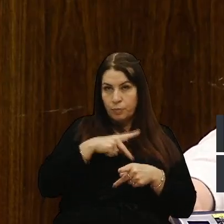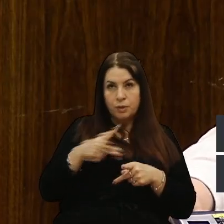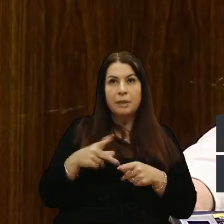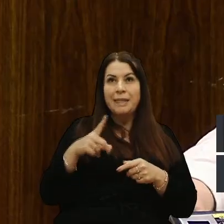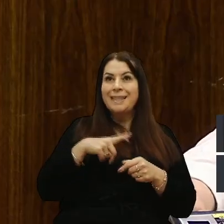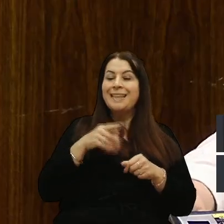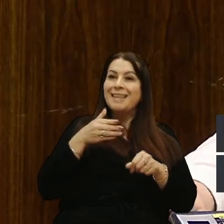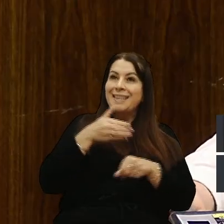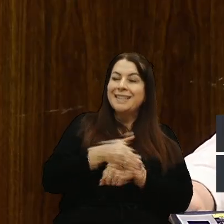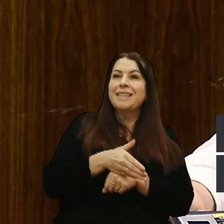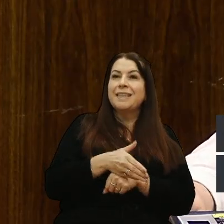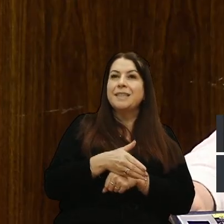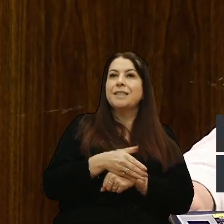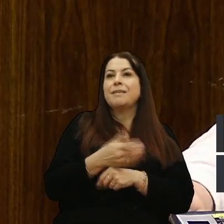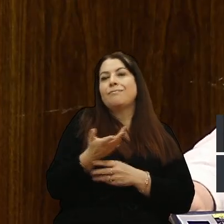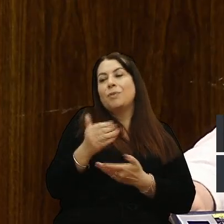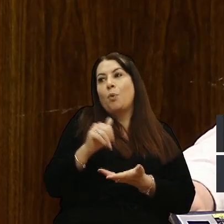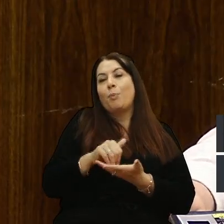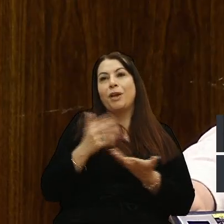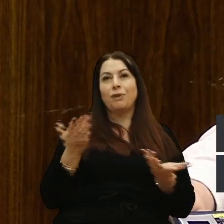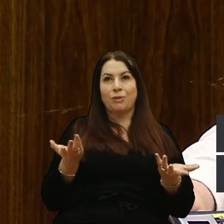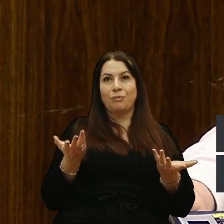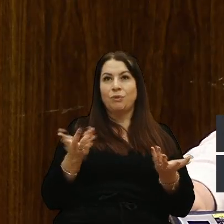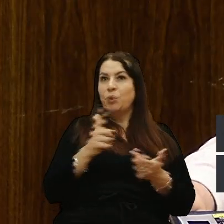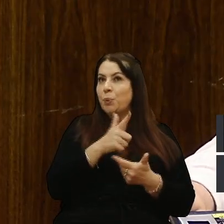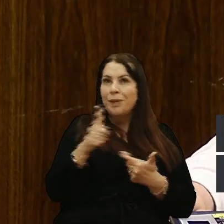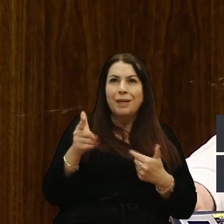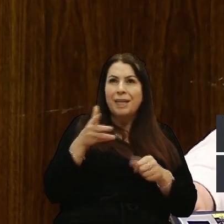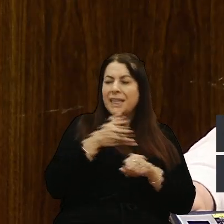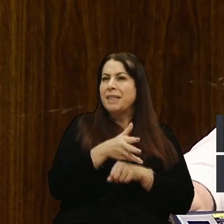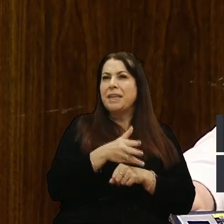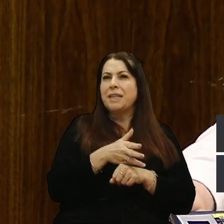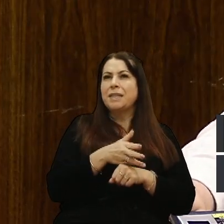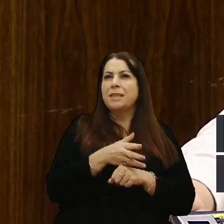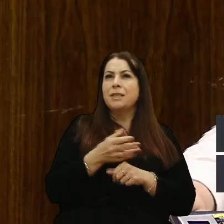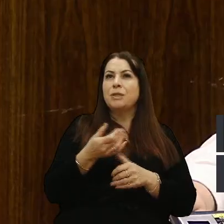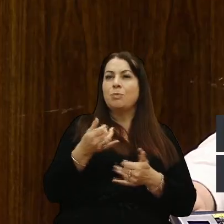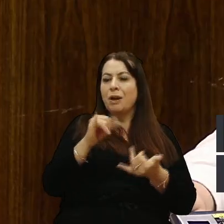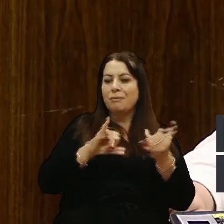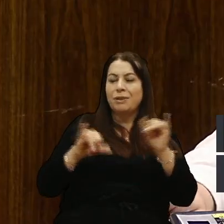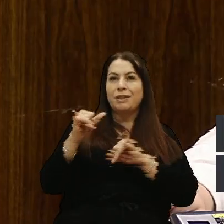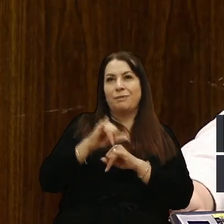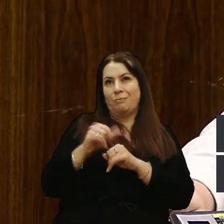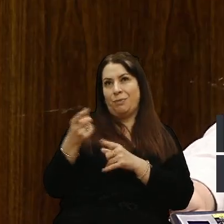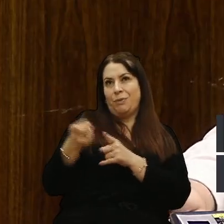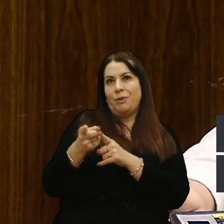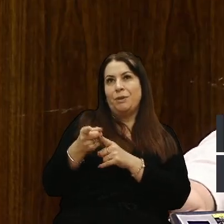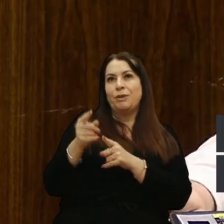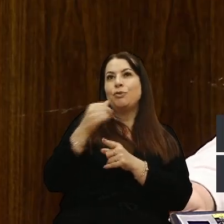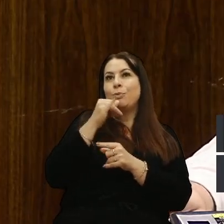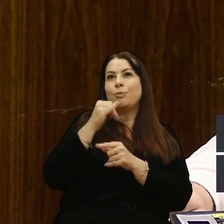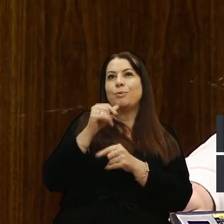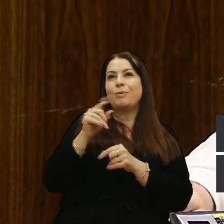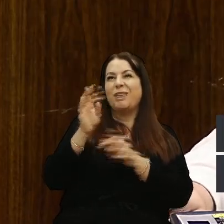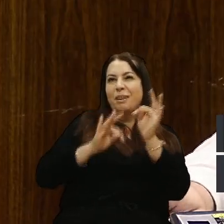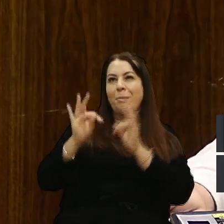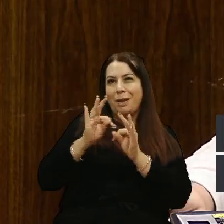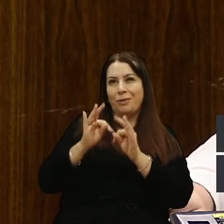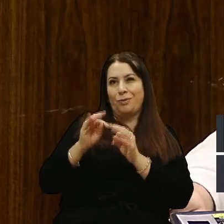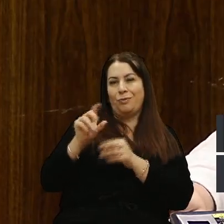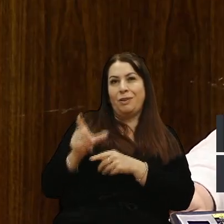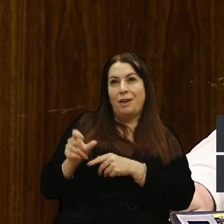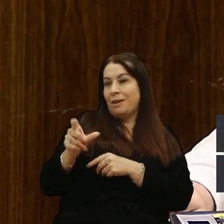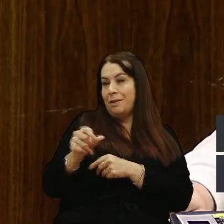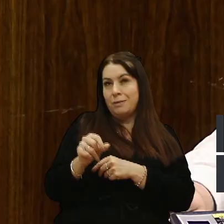ter acesso ao mínimo. Não tem direito a ter acesso à quimioterapia. Não tem direito a ter acesso a um leito. Não